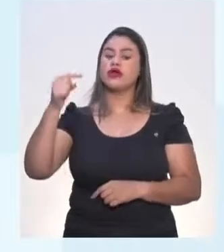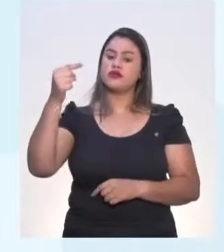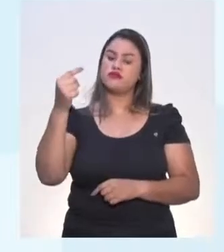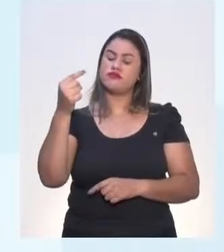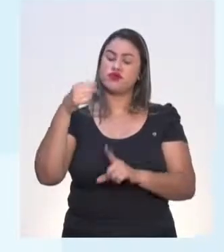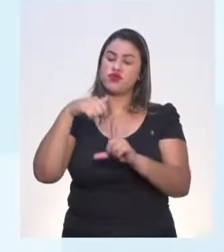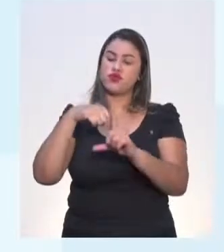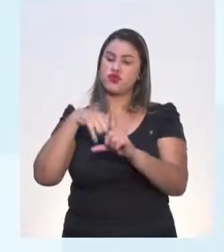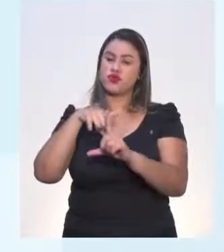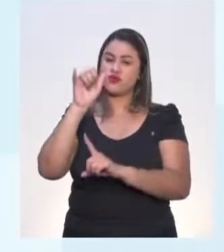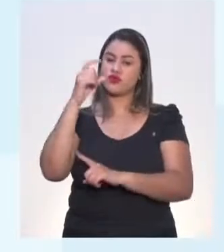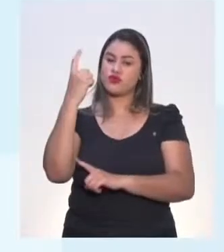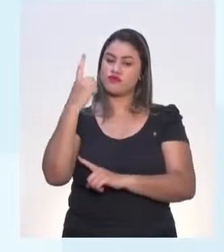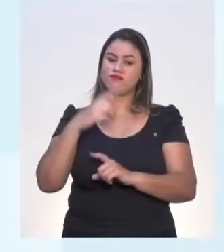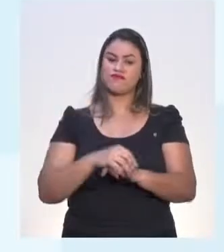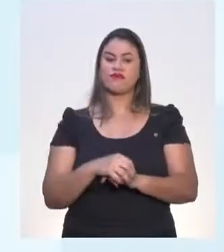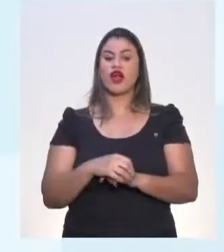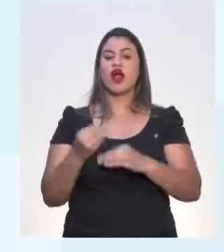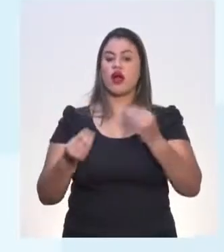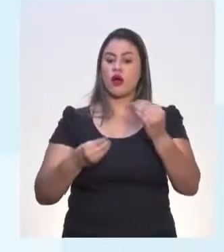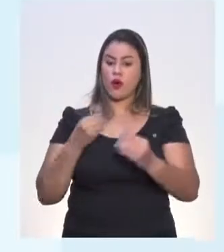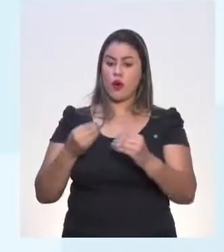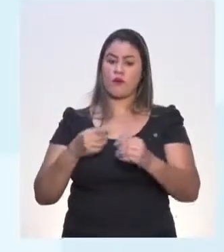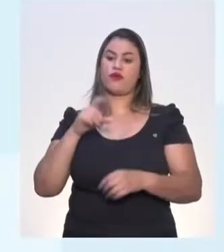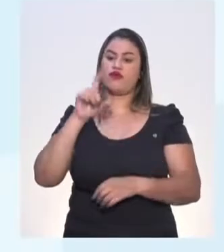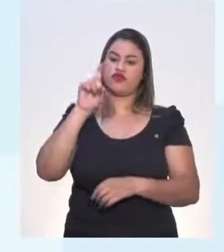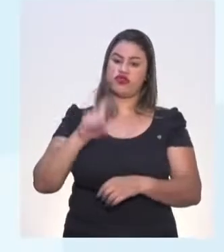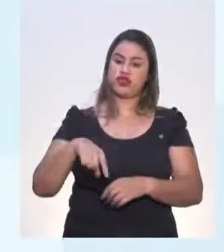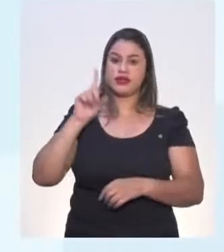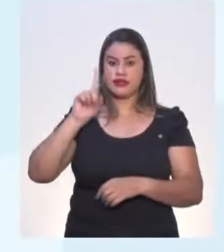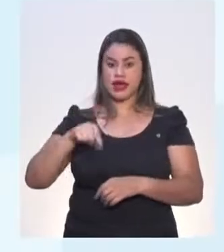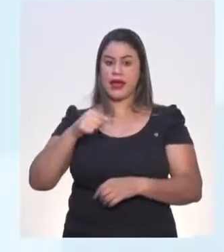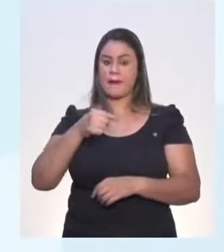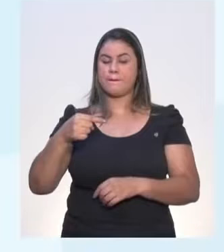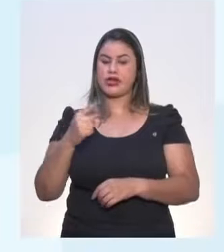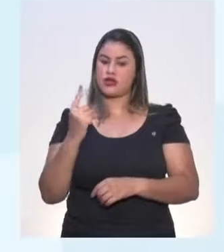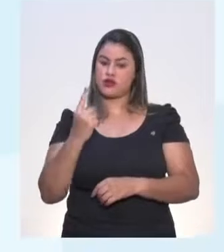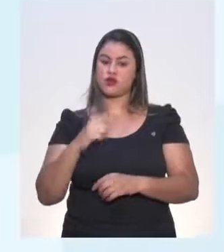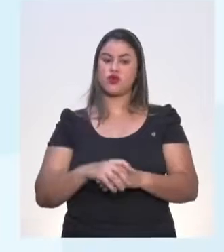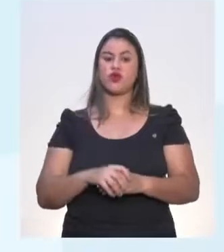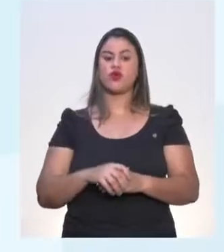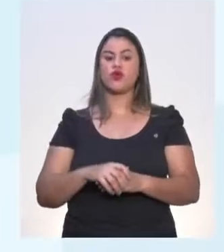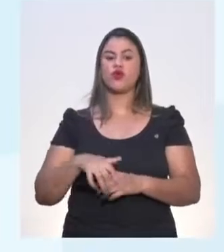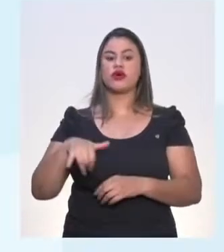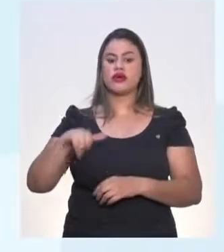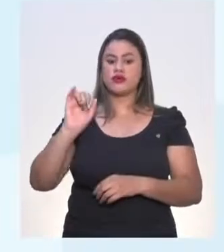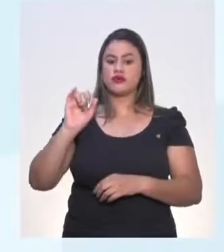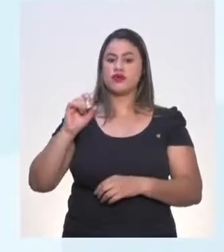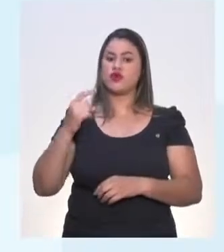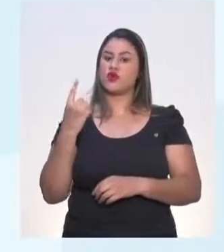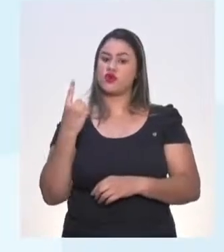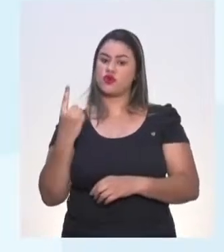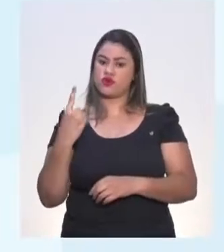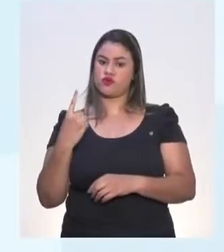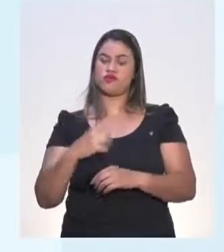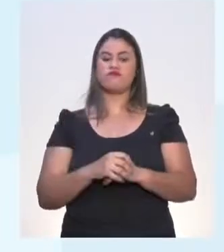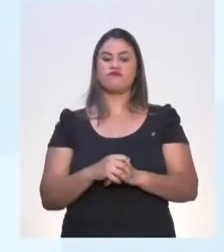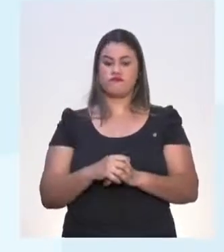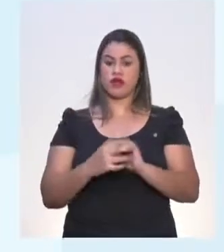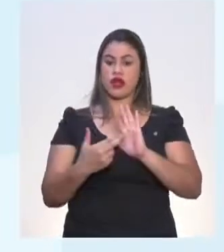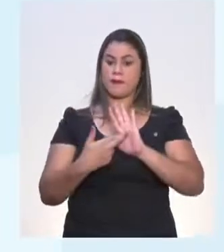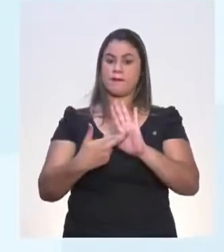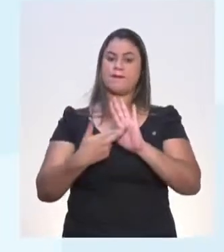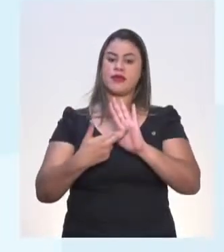aqui eu tenho, no caso, o plano, já eu tenho o ponto cartesiano, né? Eu tenho esse par ordenado que eu posso